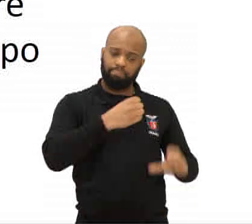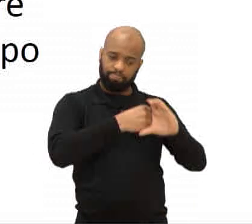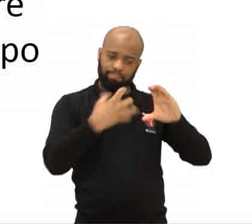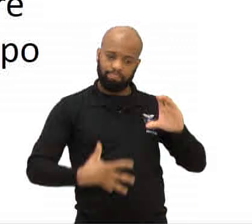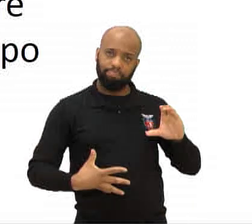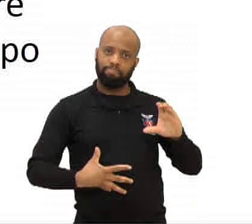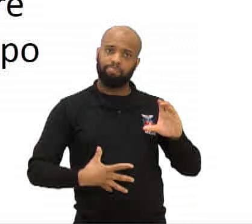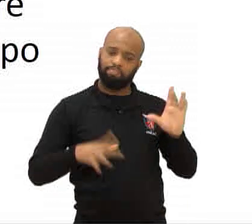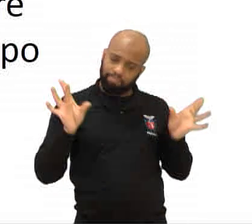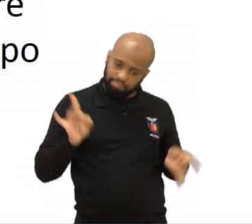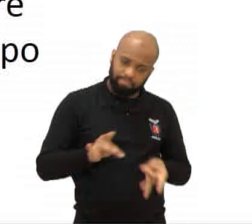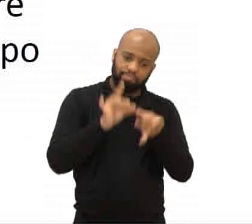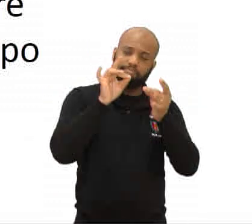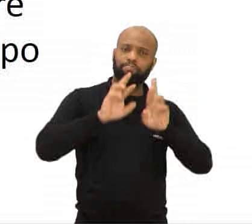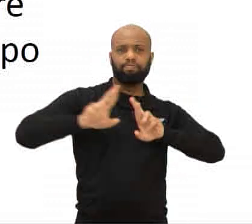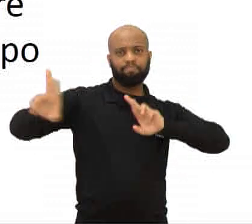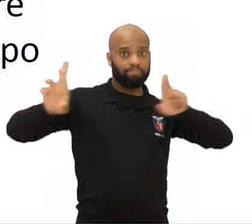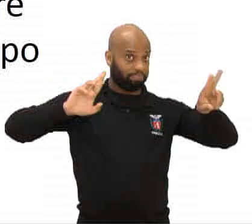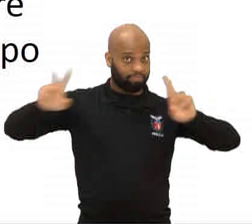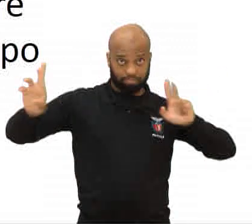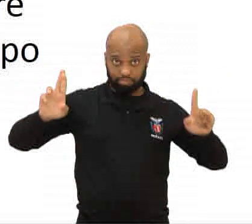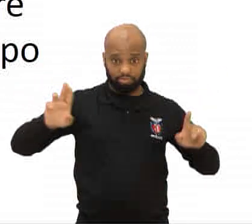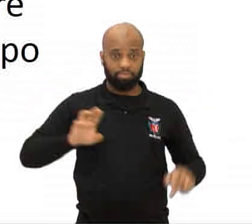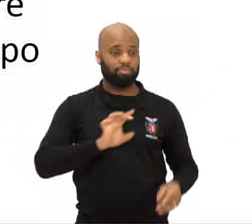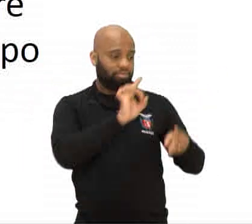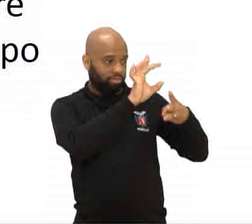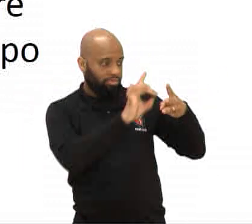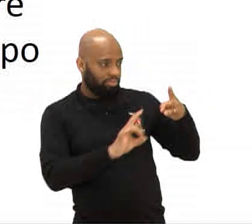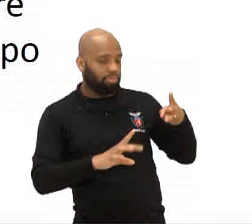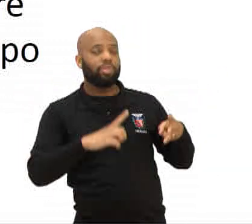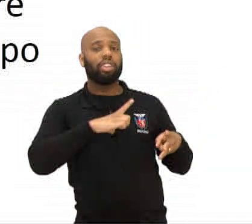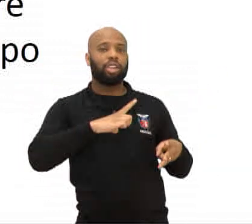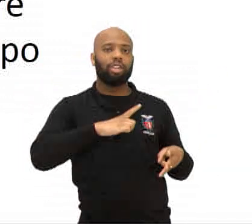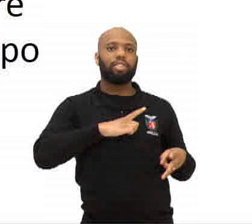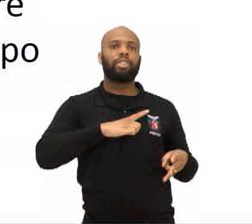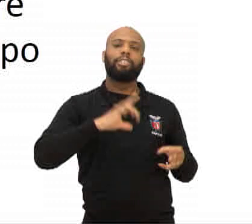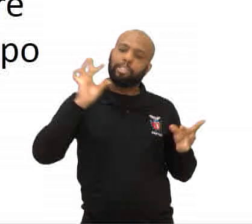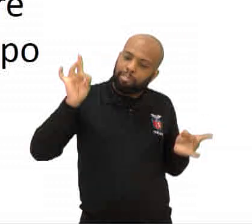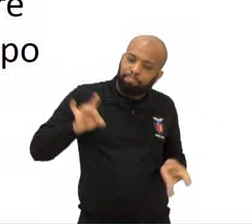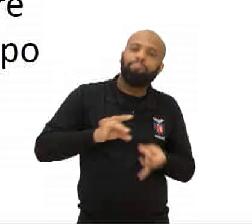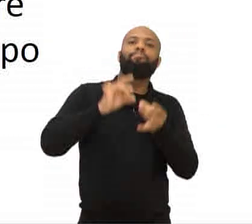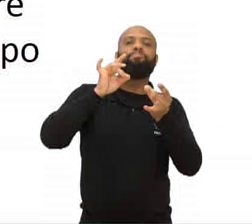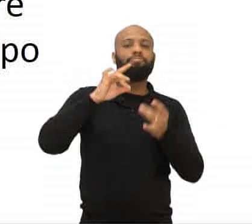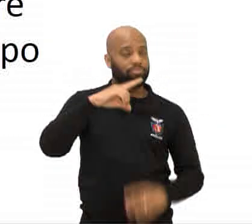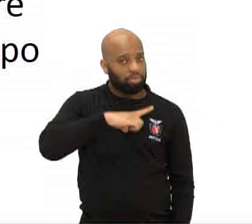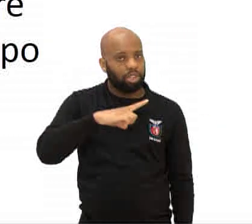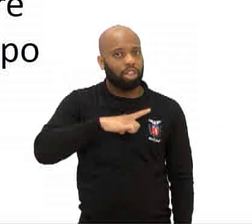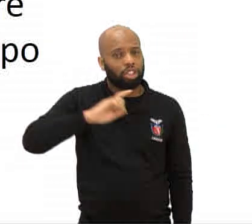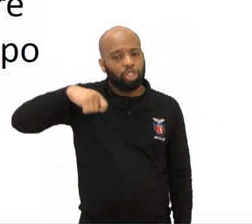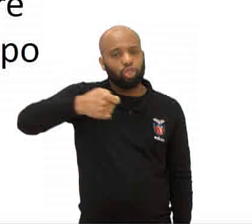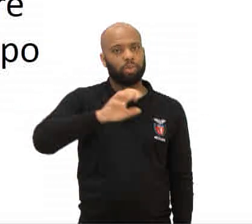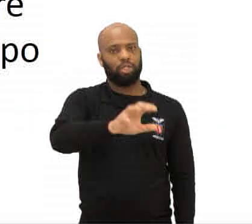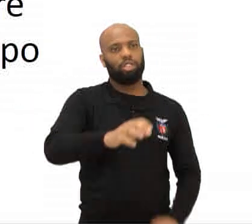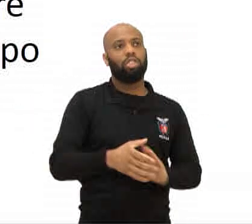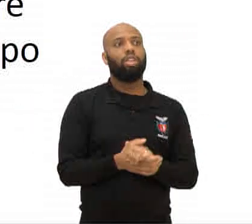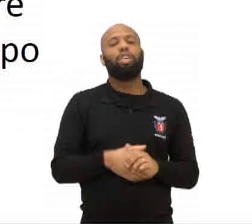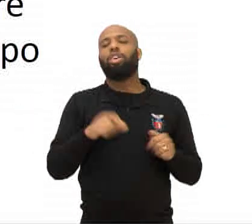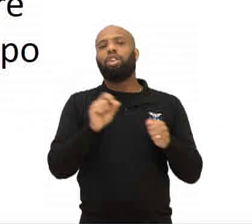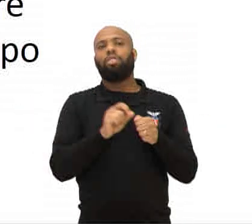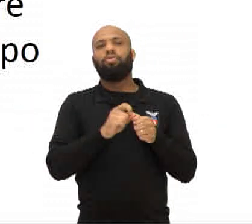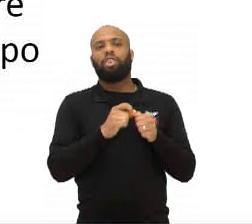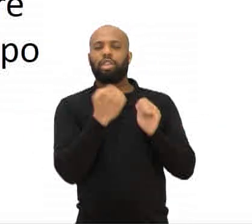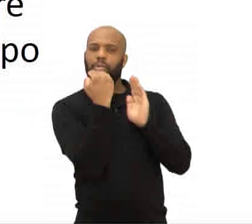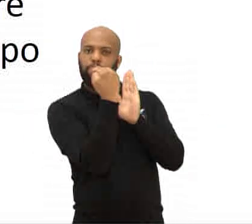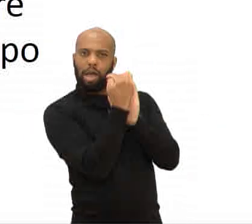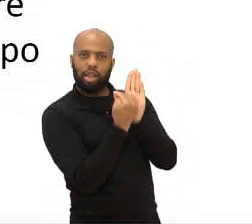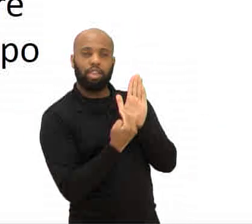influências de ocupação que a gente viu ali, né? Cada um deles vai ter as suas particularidades em relação a isso. Fiz ali uma